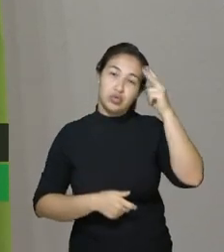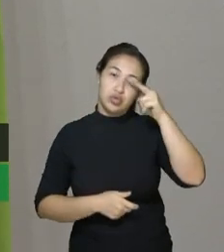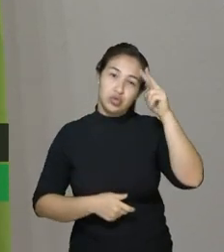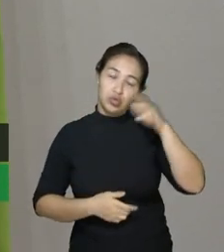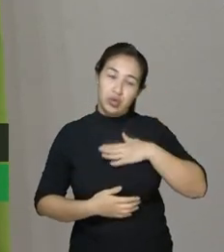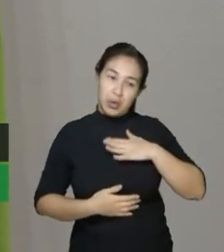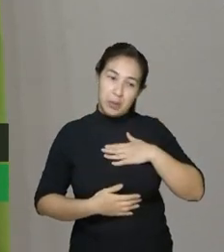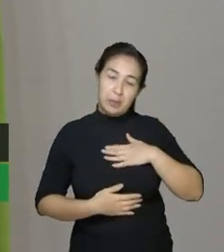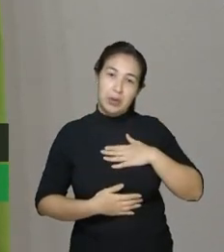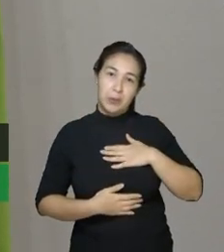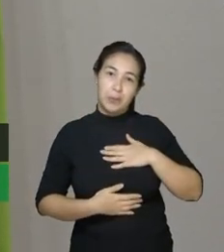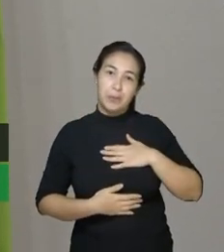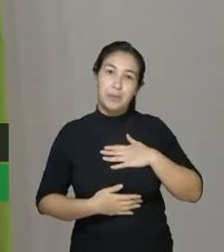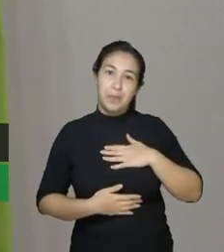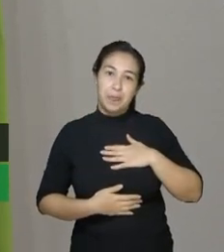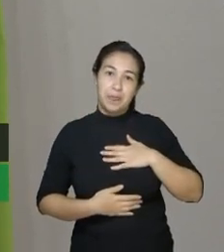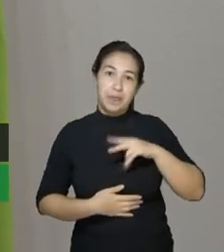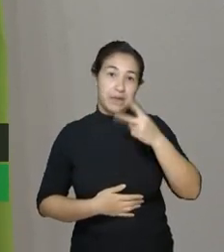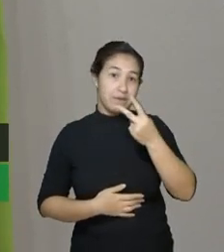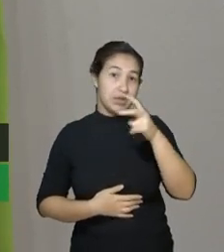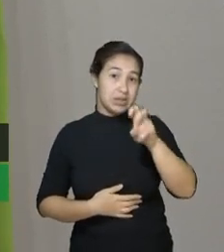25 mil acolhidos,